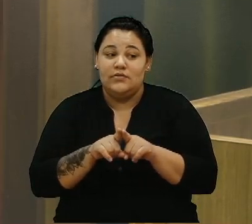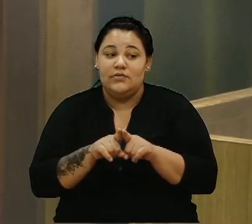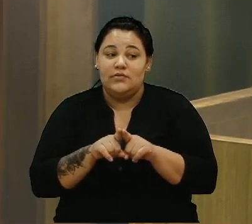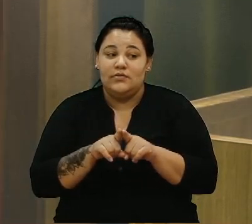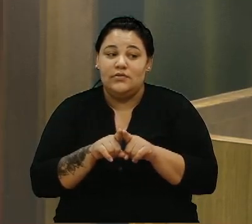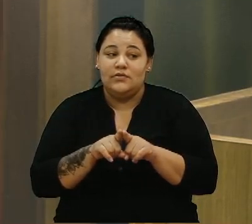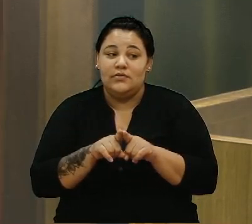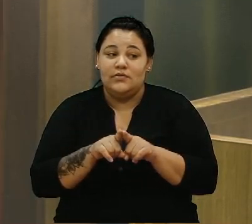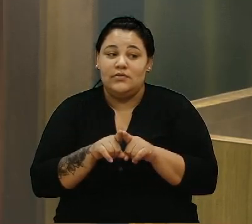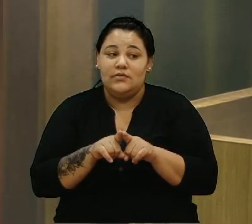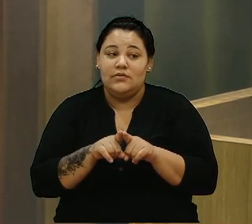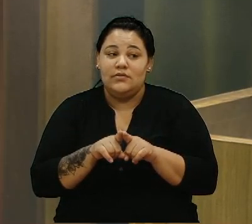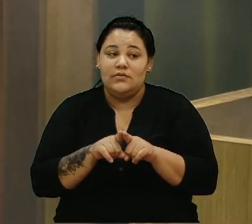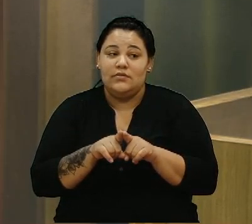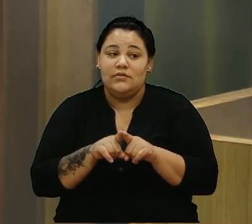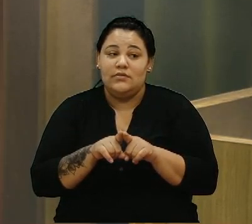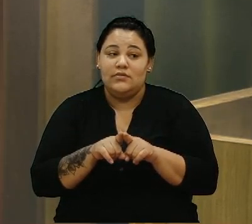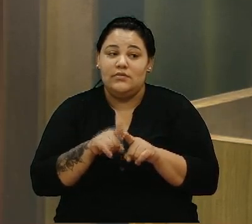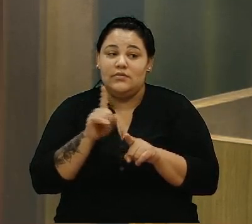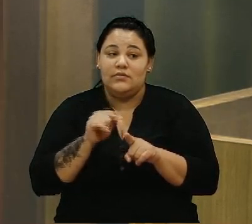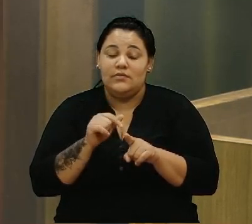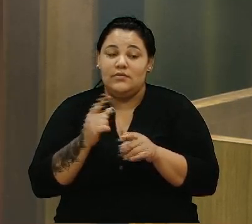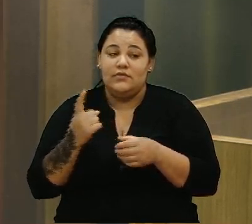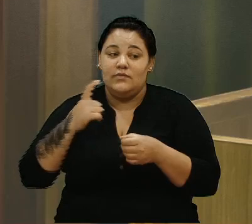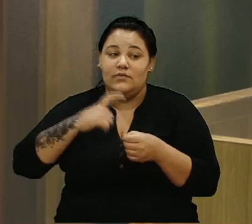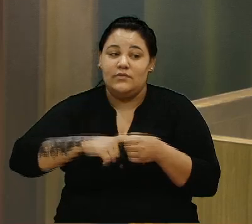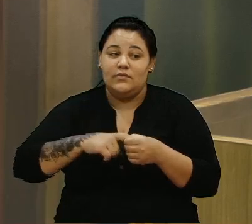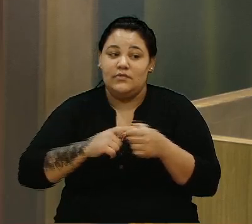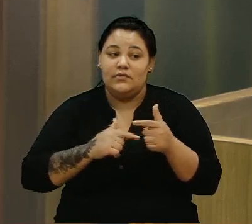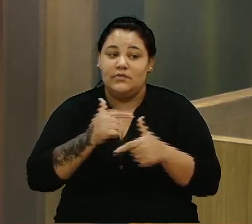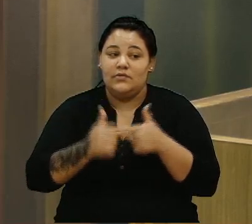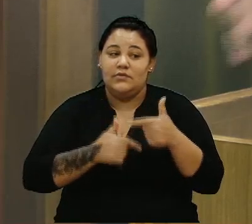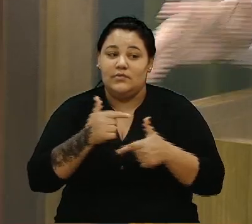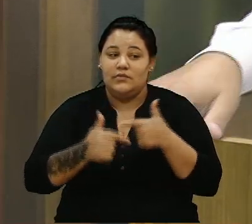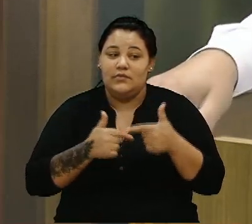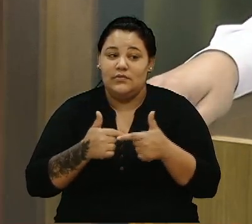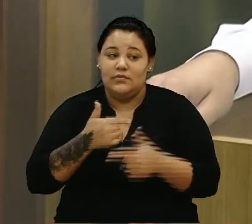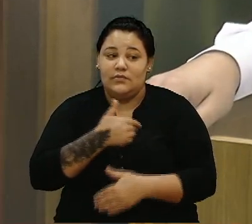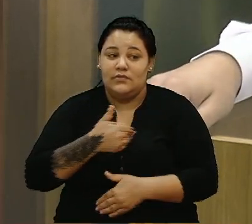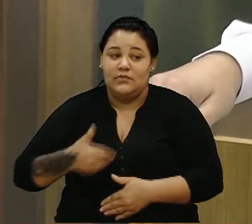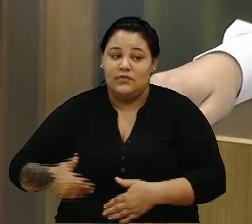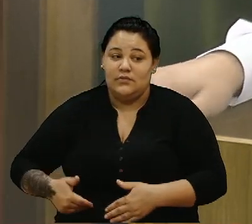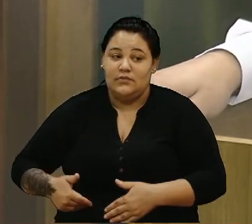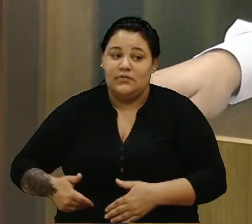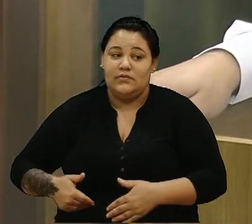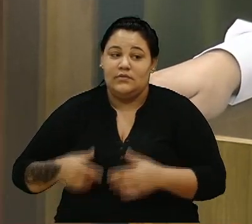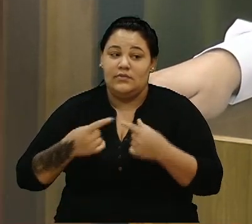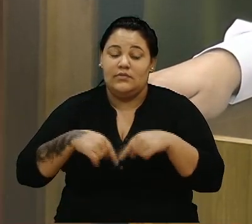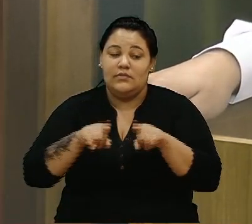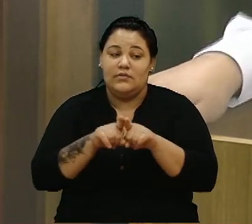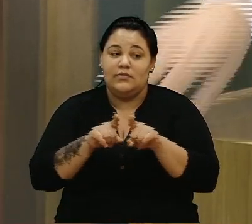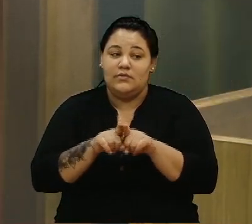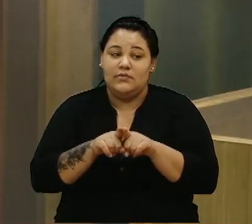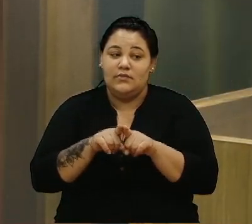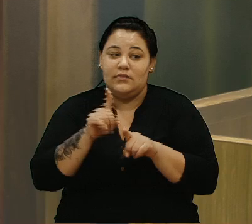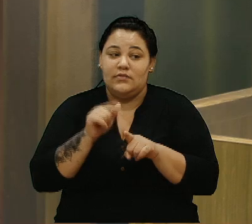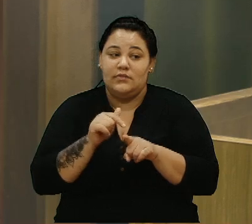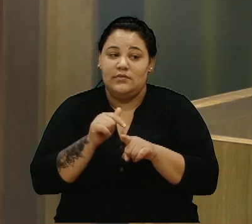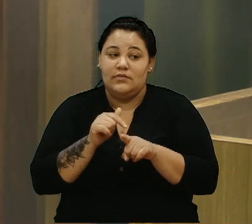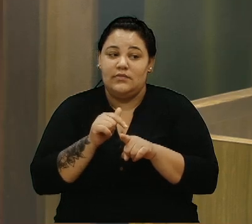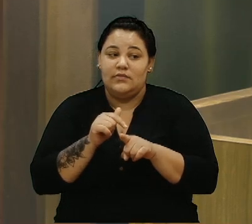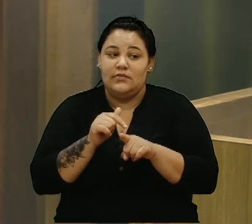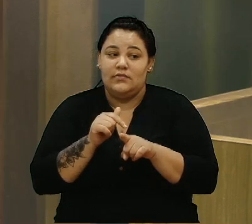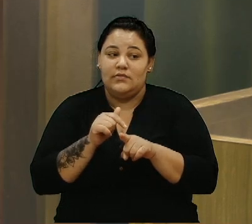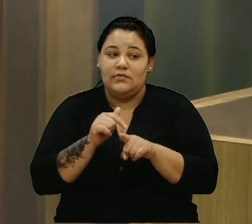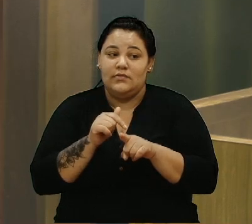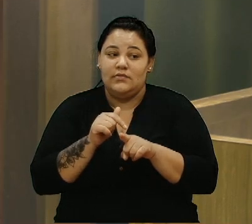vão estar atendendo na UPA, vão estar no serviço público, na metalúrgica, em todos os lugares da nossa cidade. E o lugar para